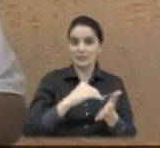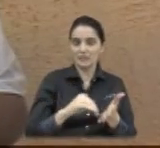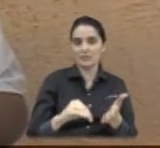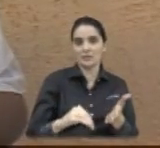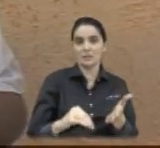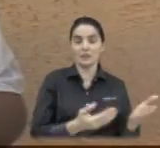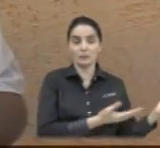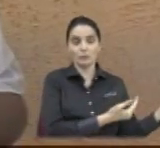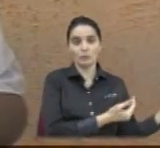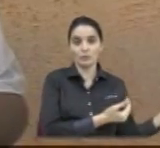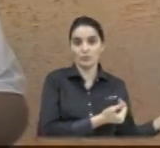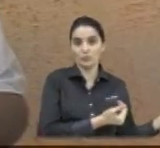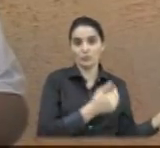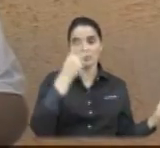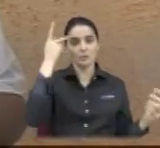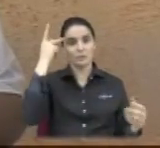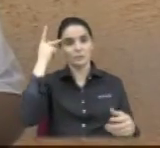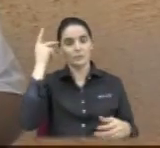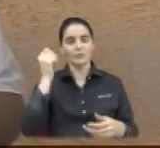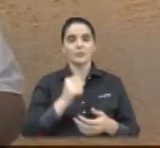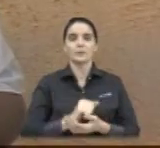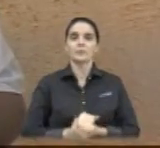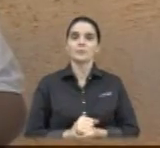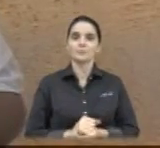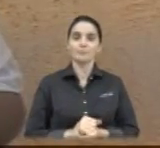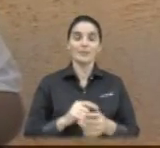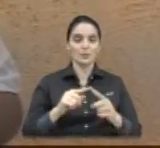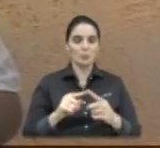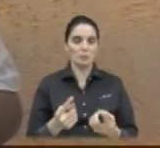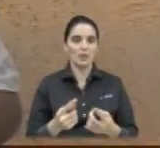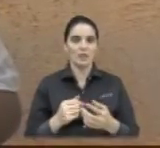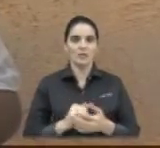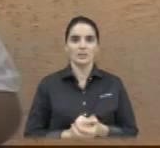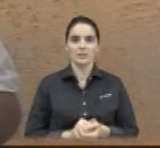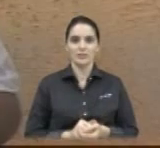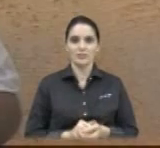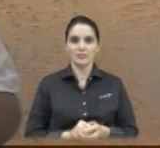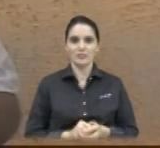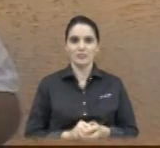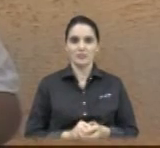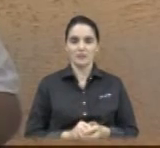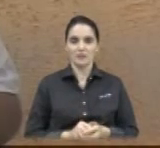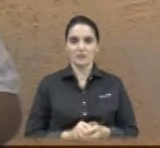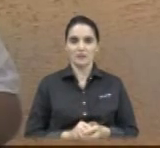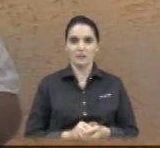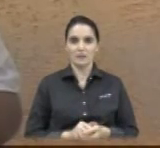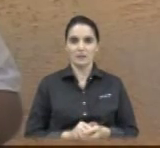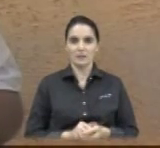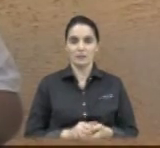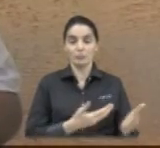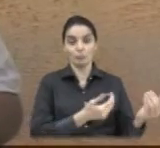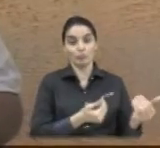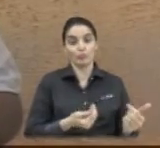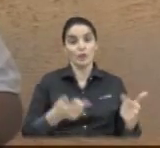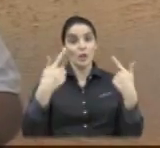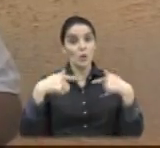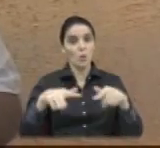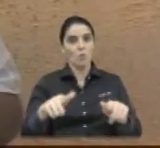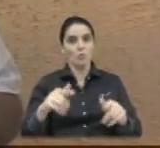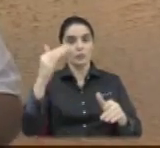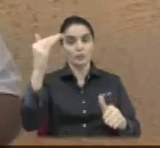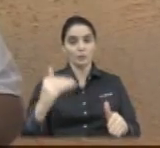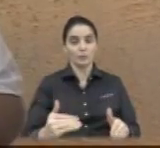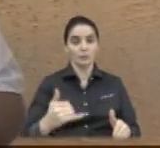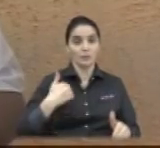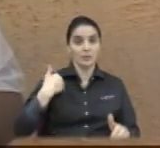da juventude paulista defendeu seu posicionamento contra a redução da maioridade penal contra a violência